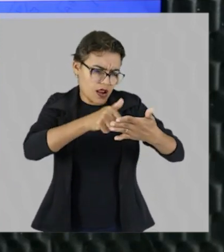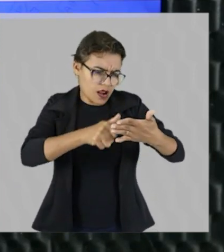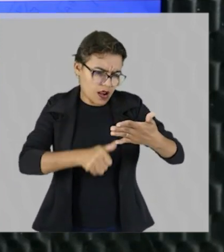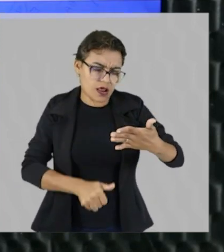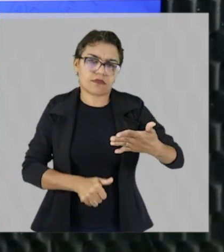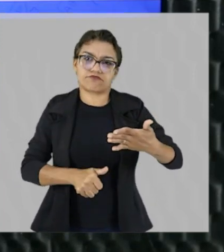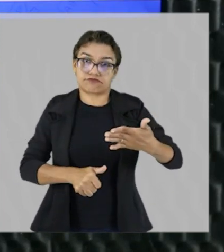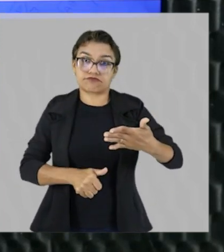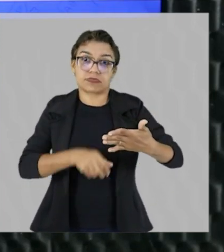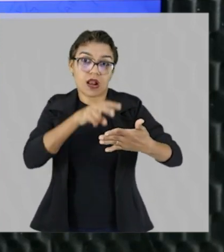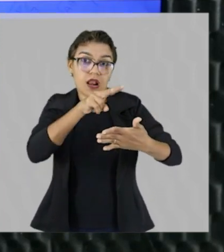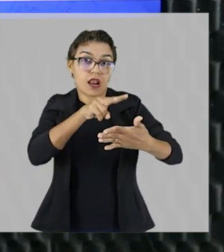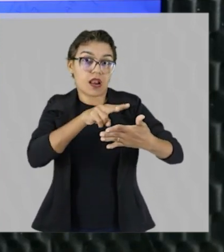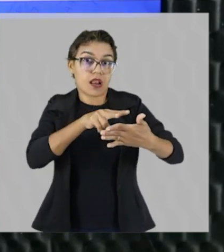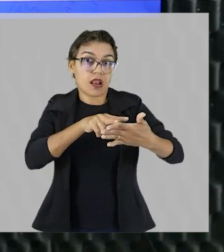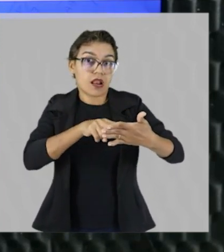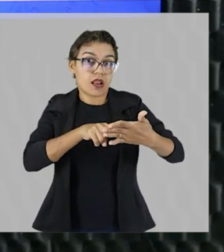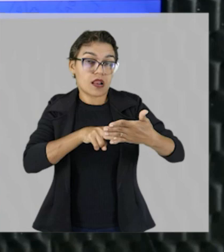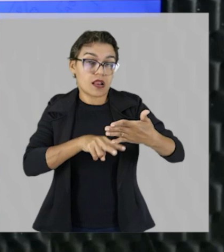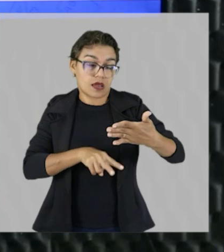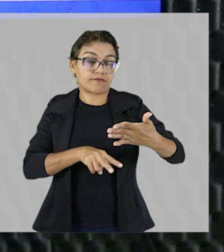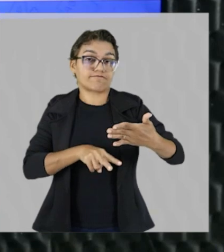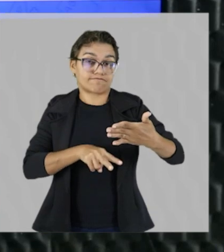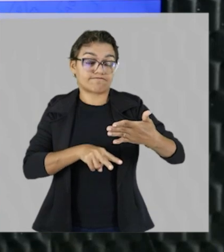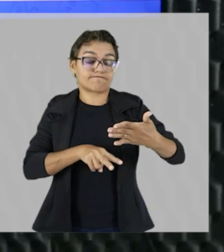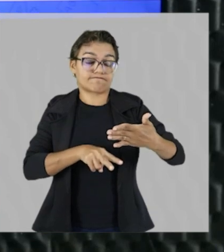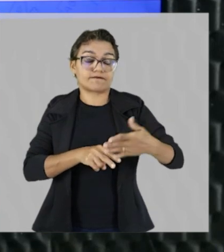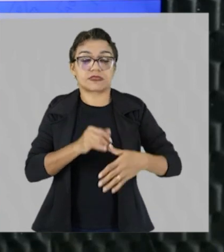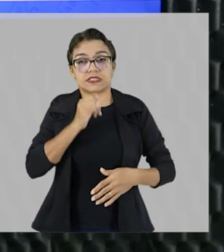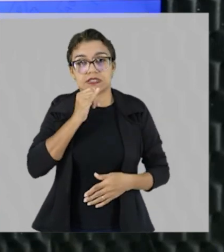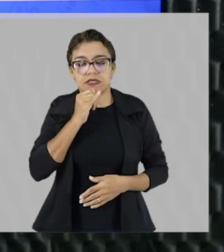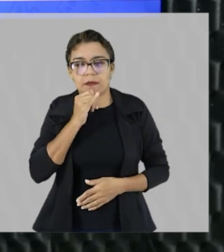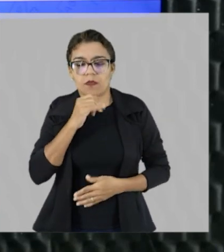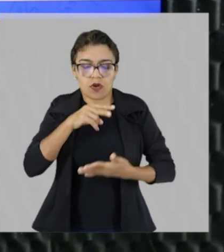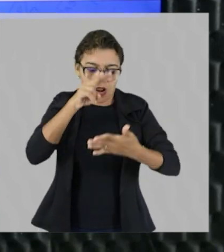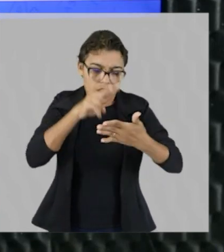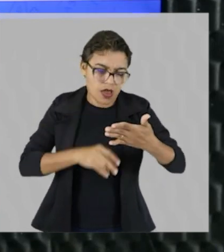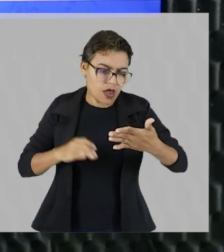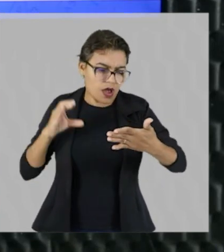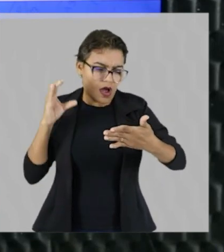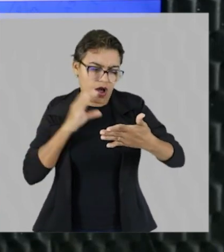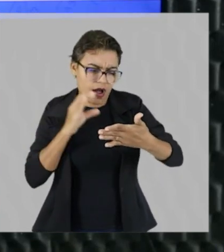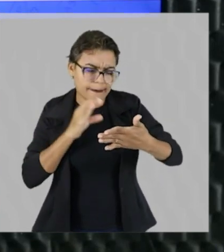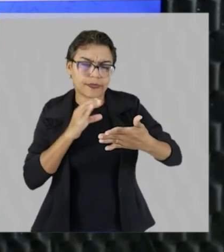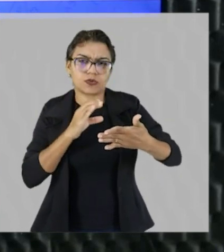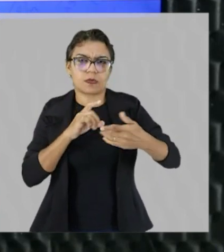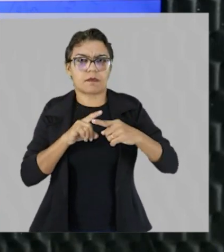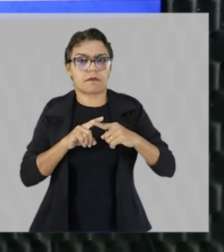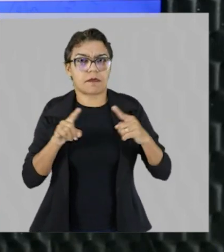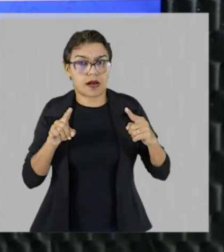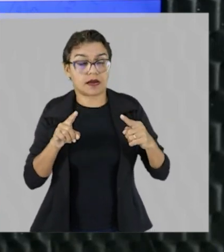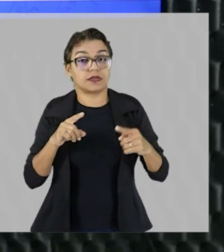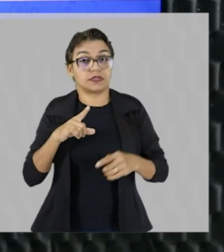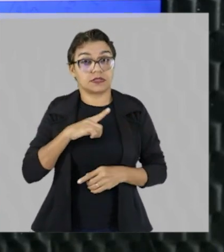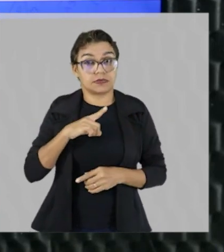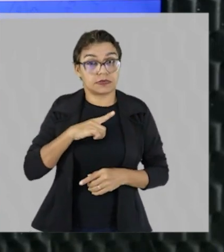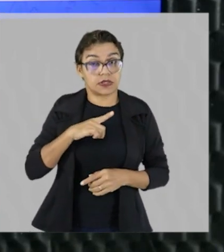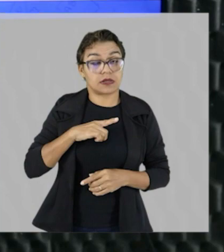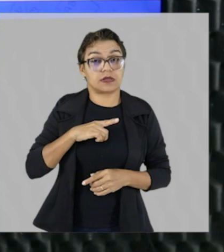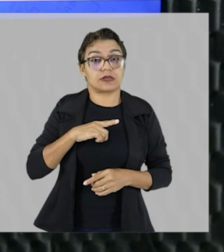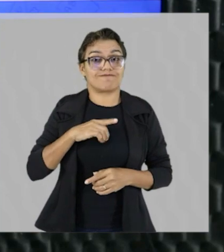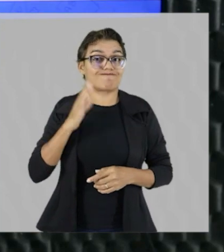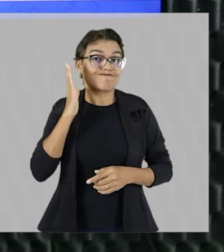leitura de um texto a partir daí. Eu quero ler rápido, mas para que eu tenha um